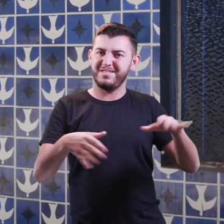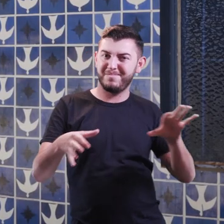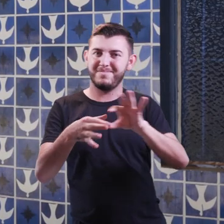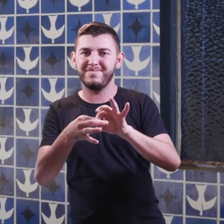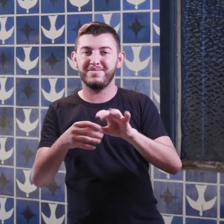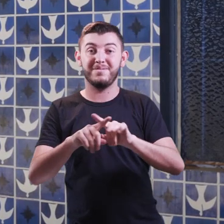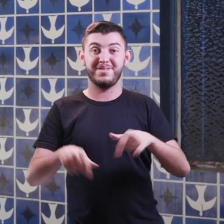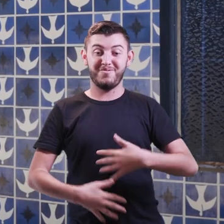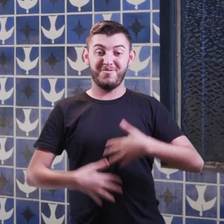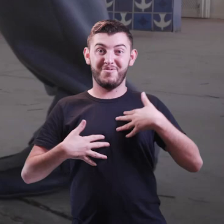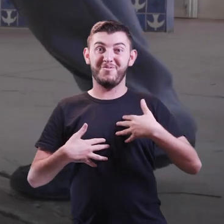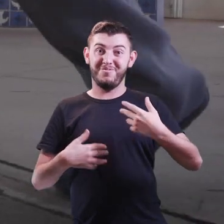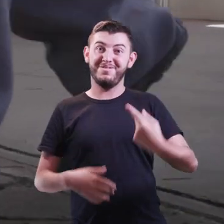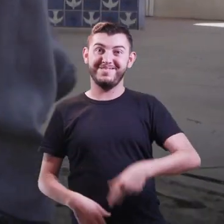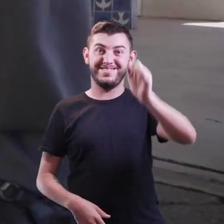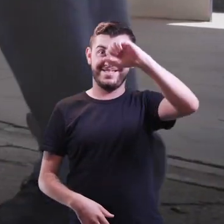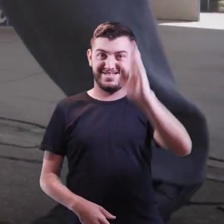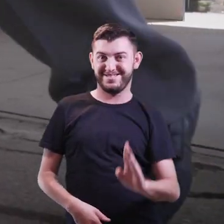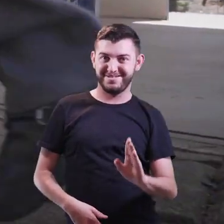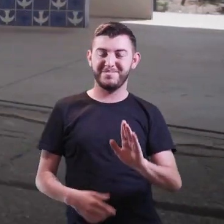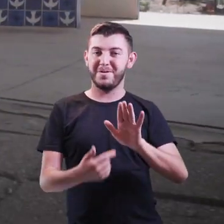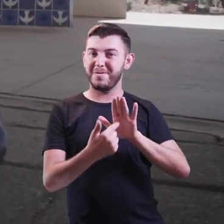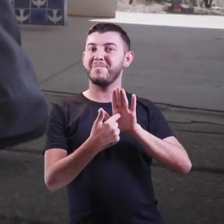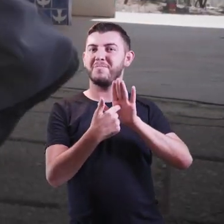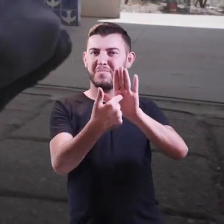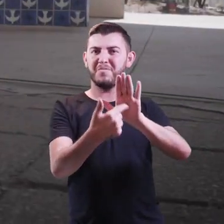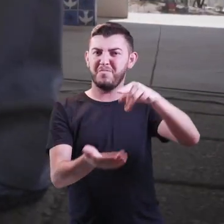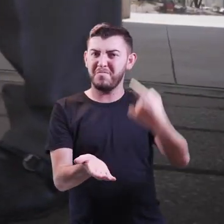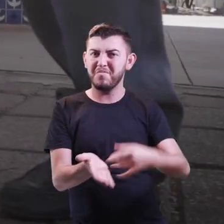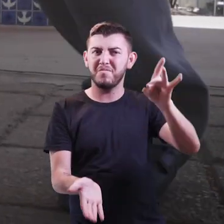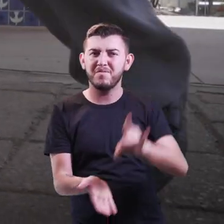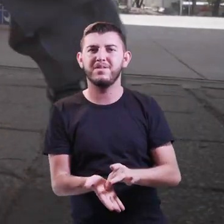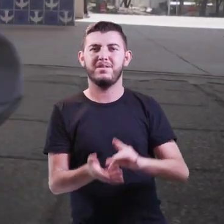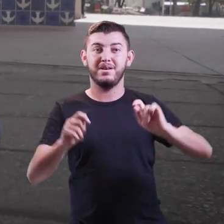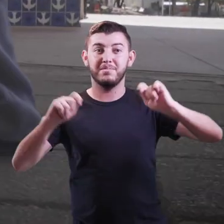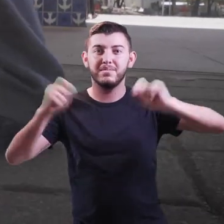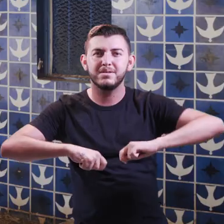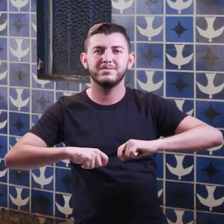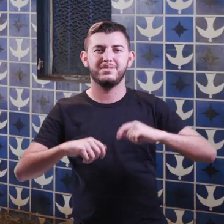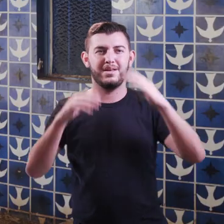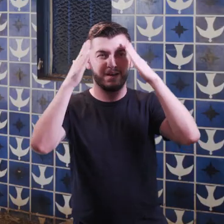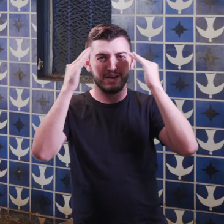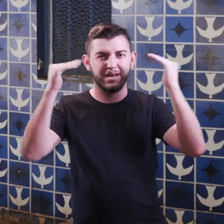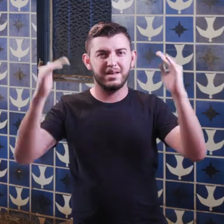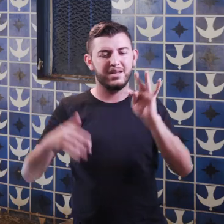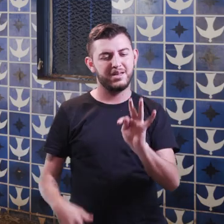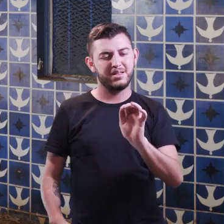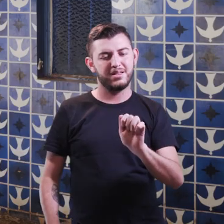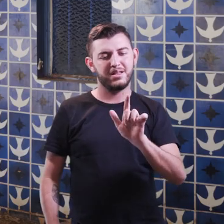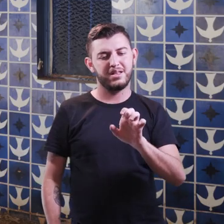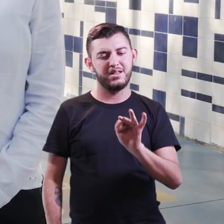isso esteja no Brasil, né? É uma demonstração de afirmação, de capacidade, de talento dos